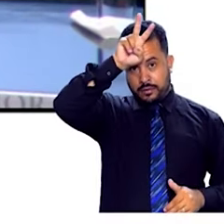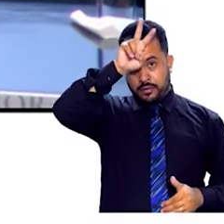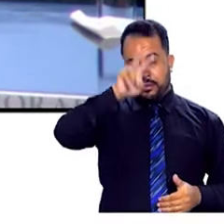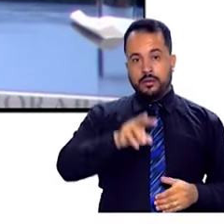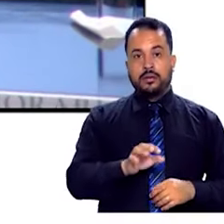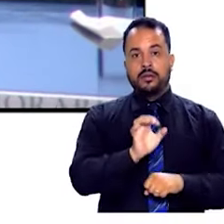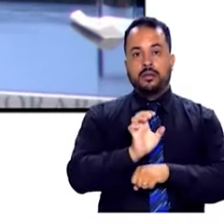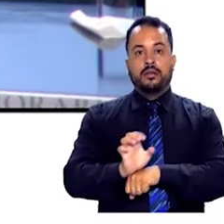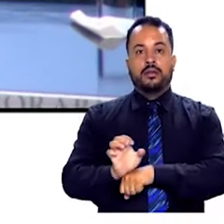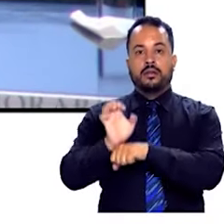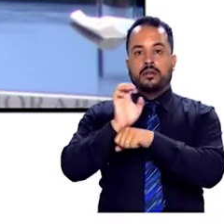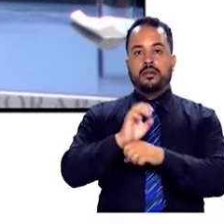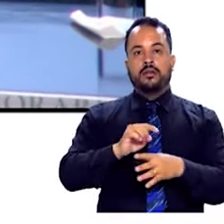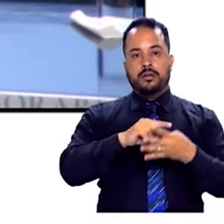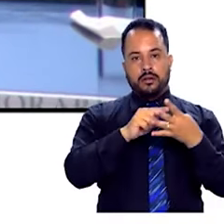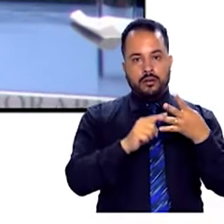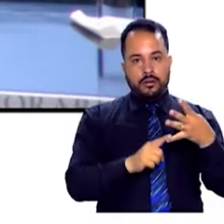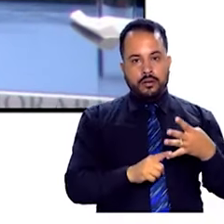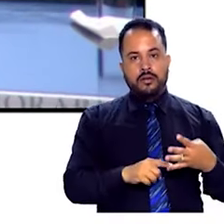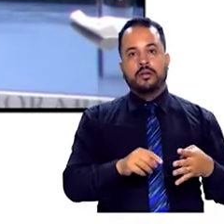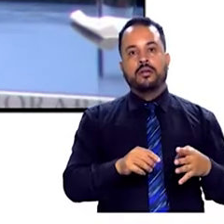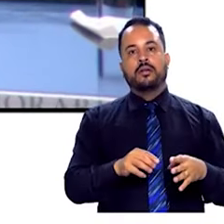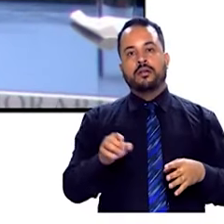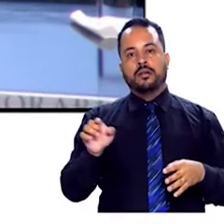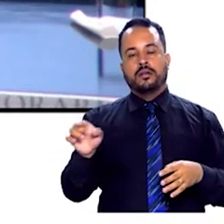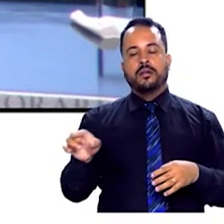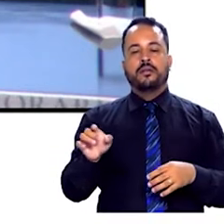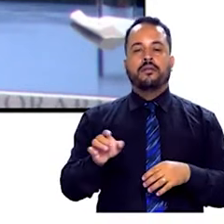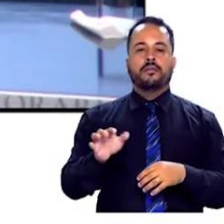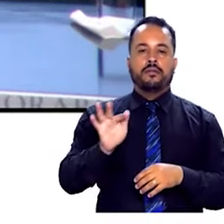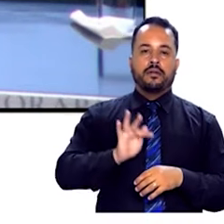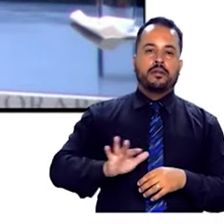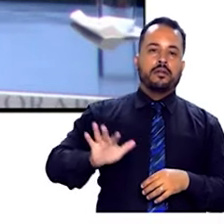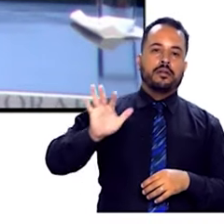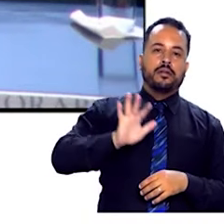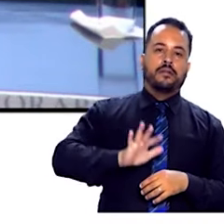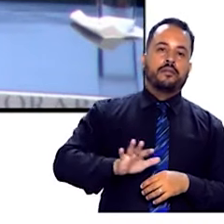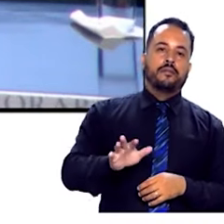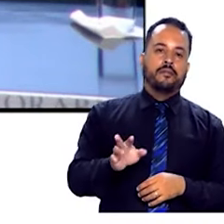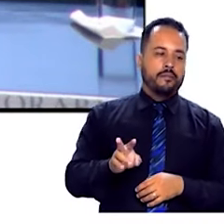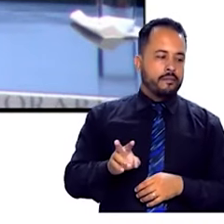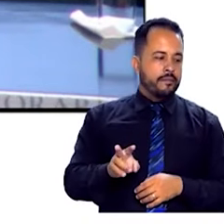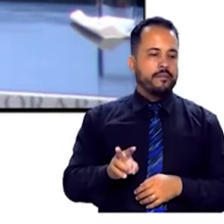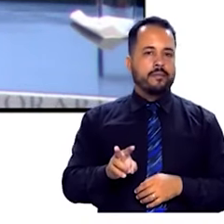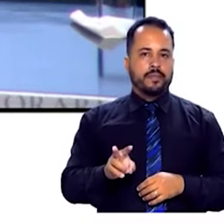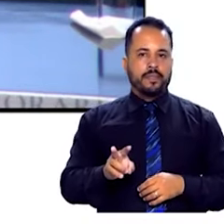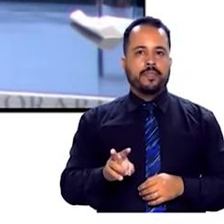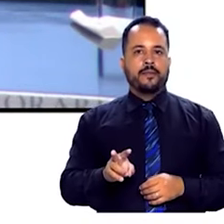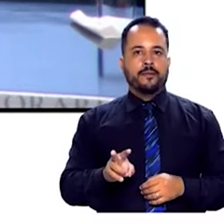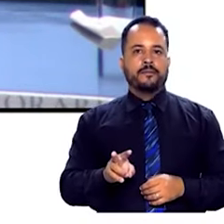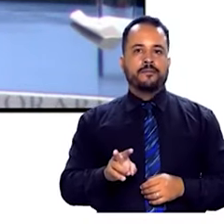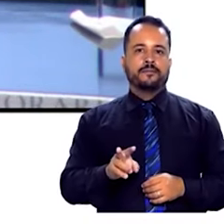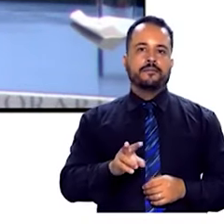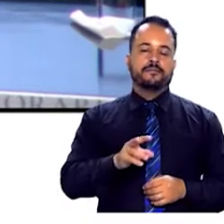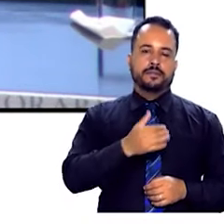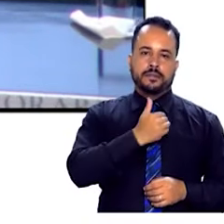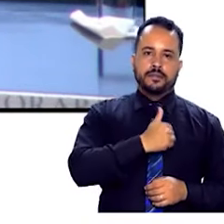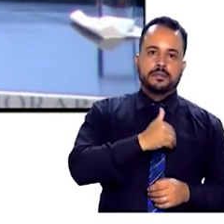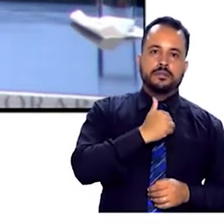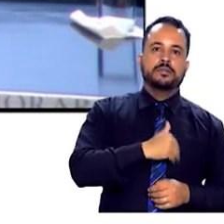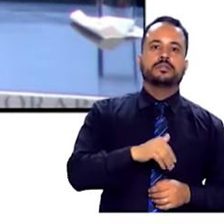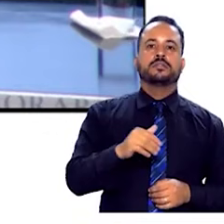Argentina Venezuela México e o Brasil todos os outros são unitários Esse pto é